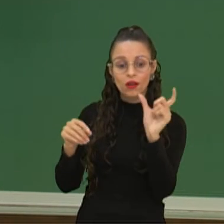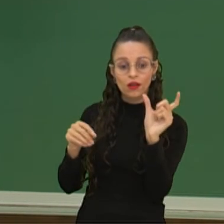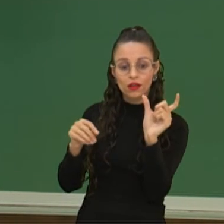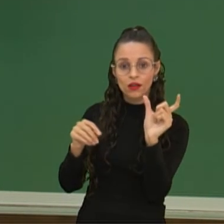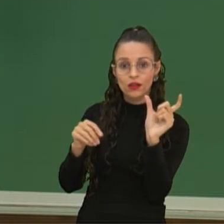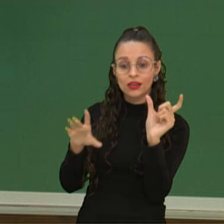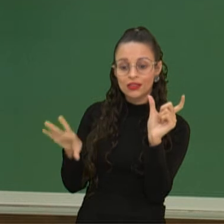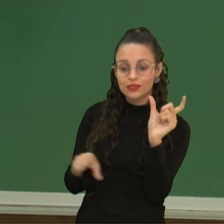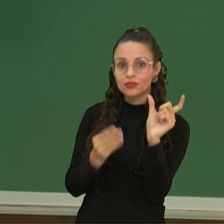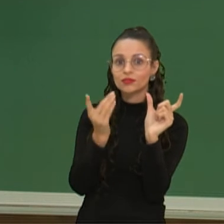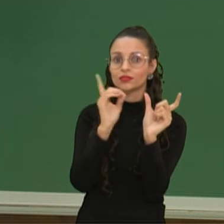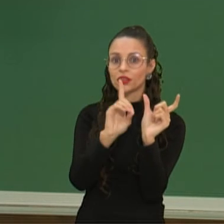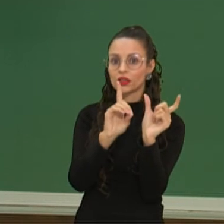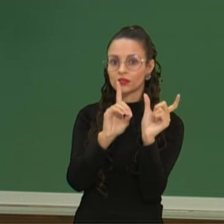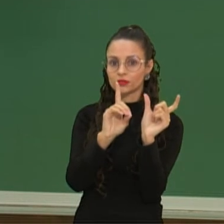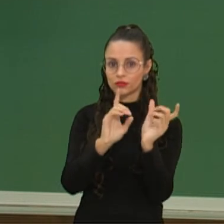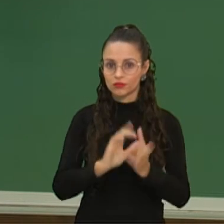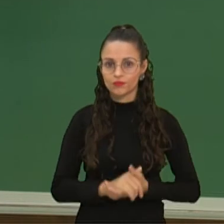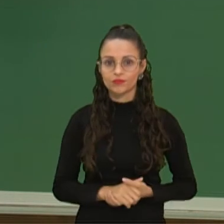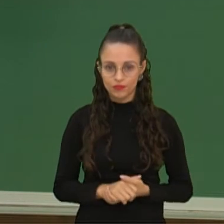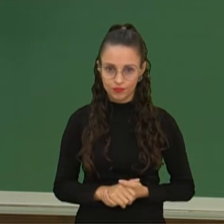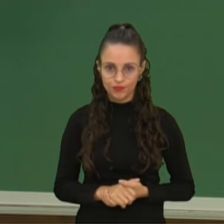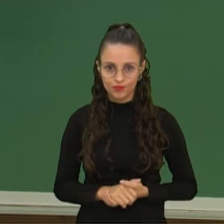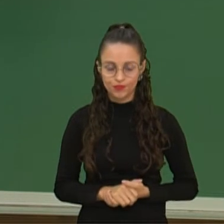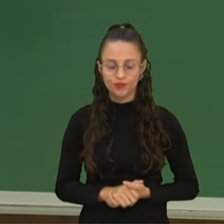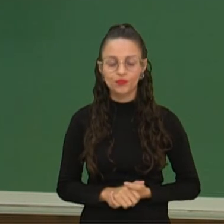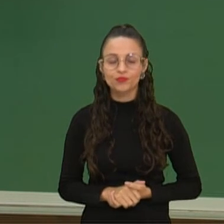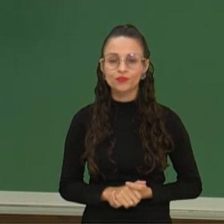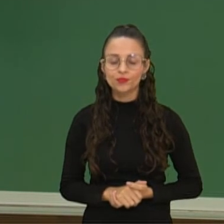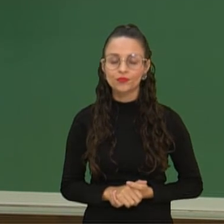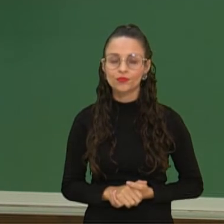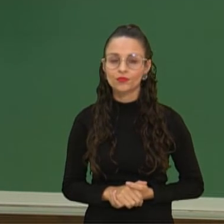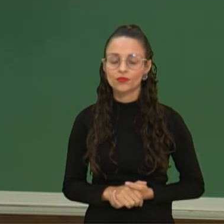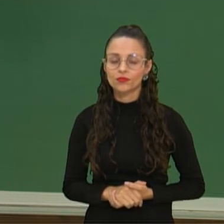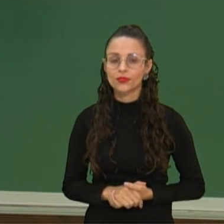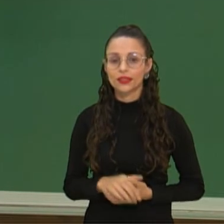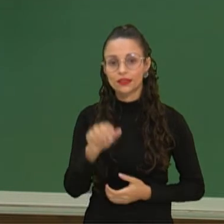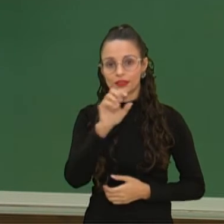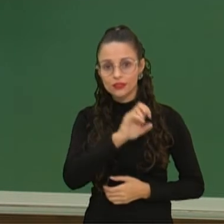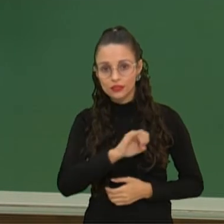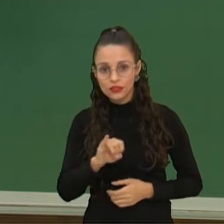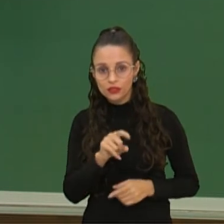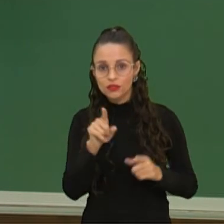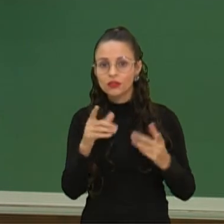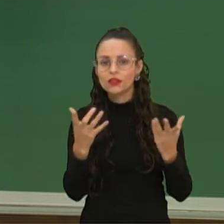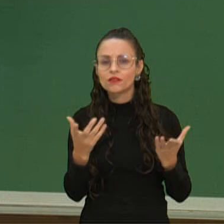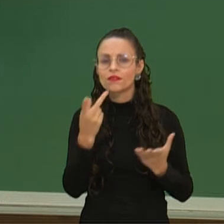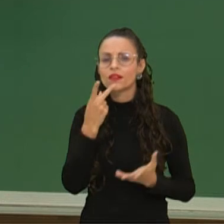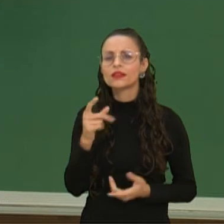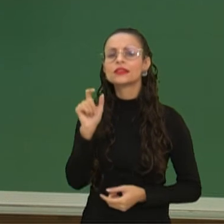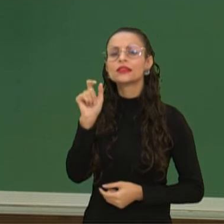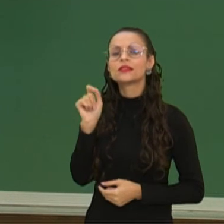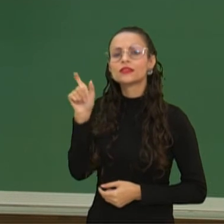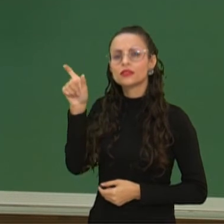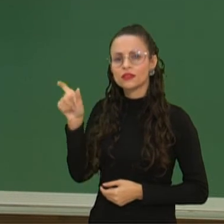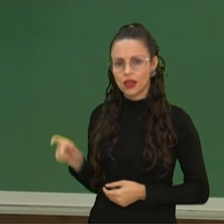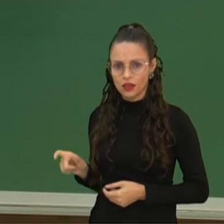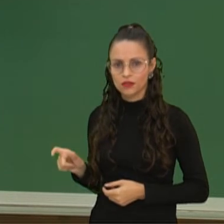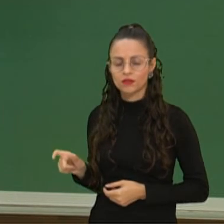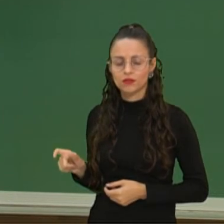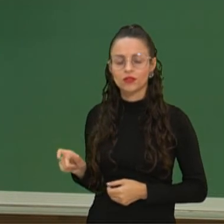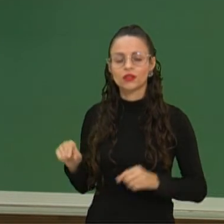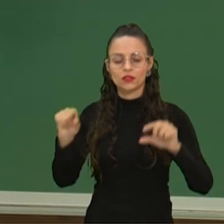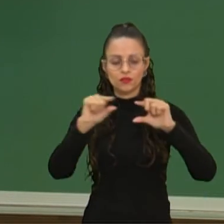Use, used, used, ok? E daí, se você quiser informar quem que fez a ação, joga lá